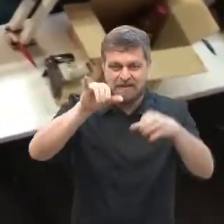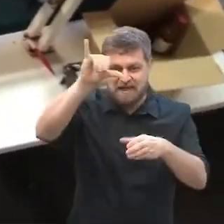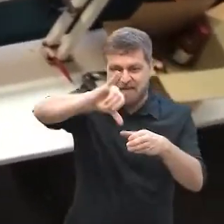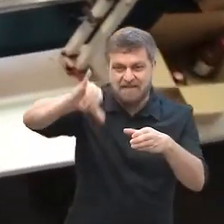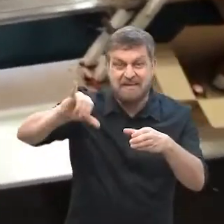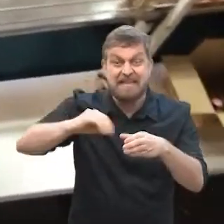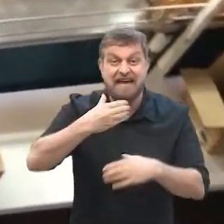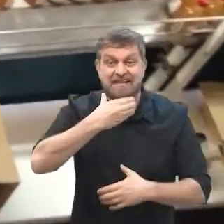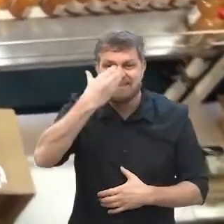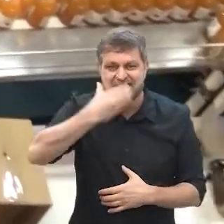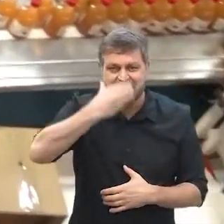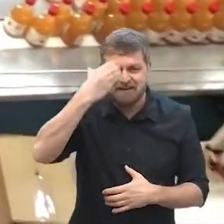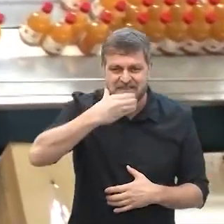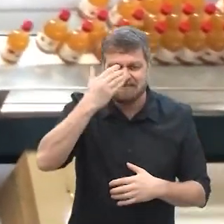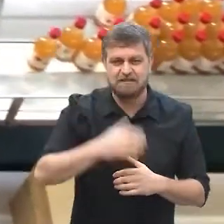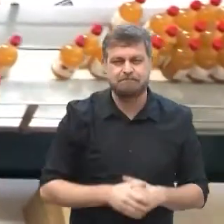maçã.